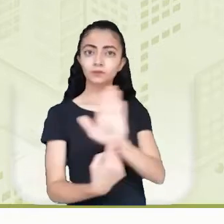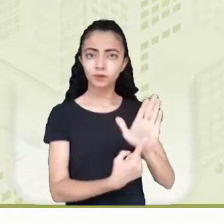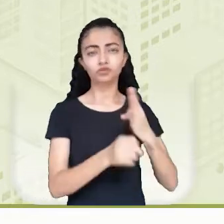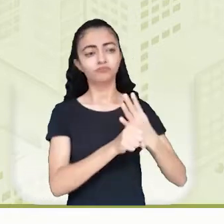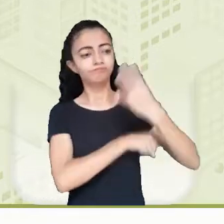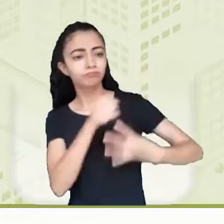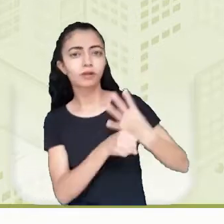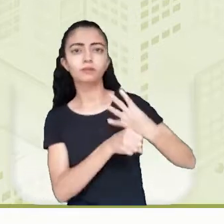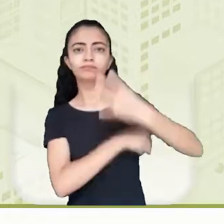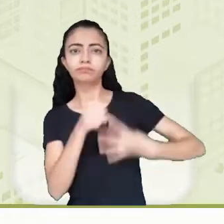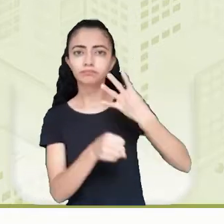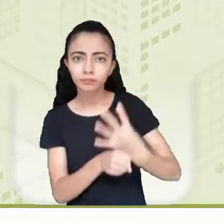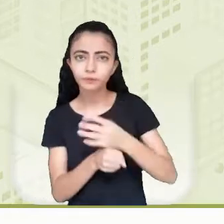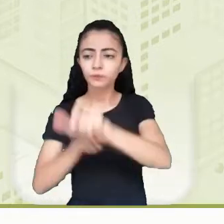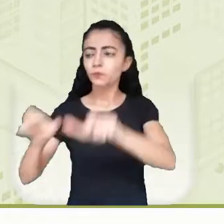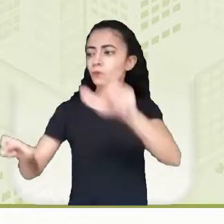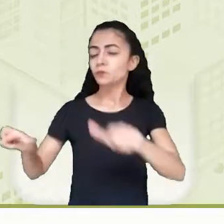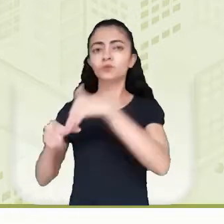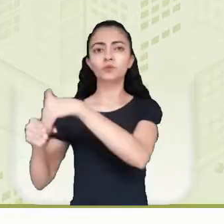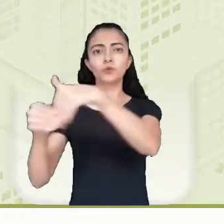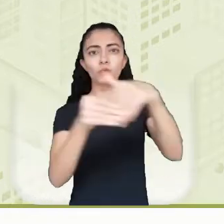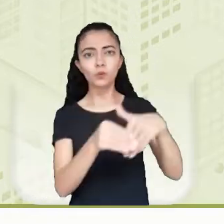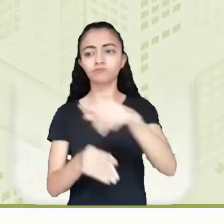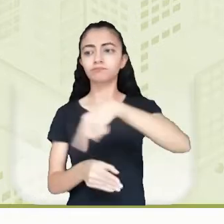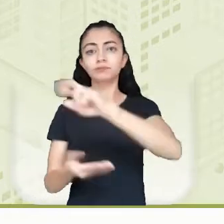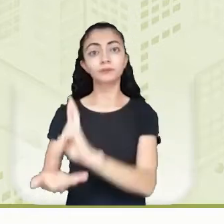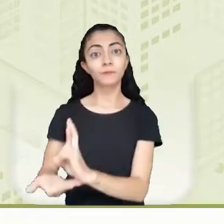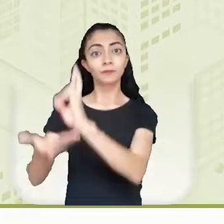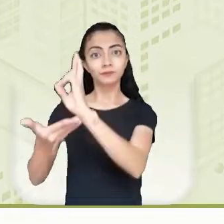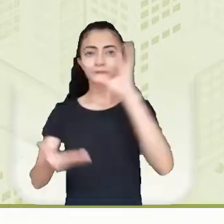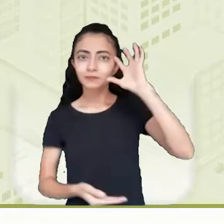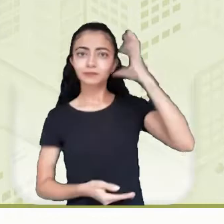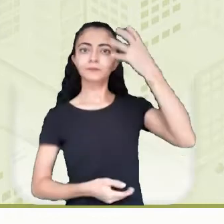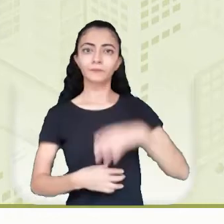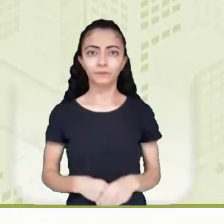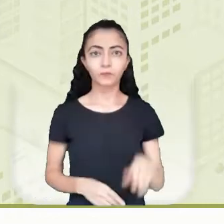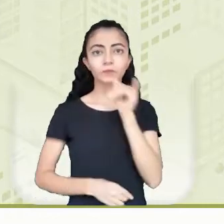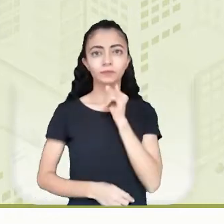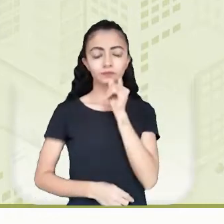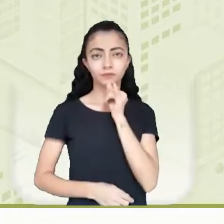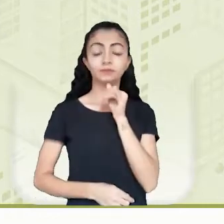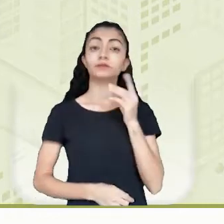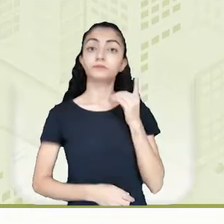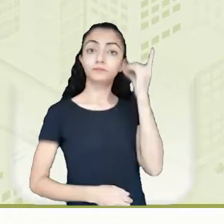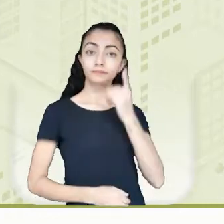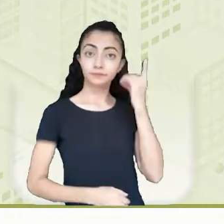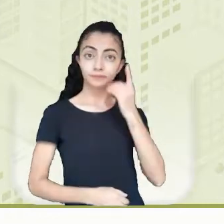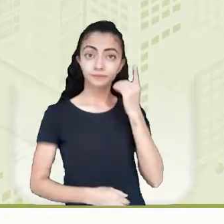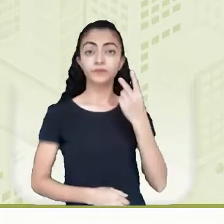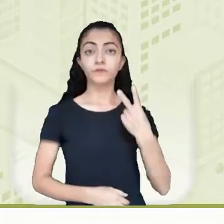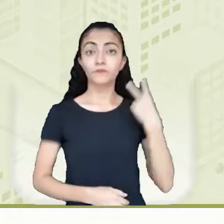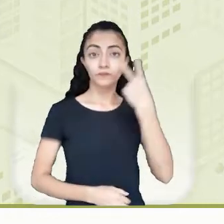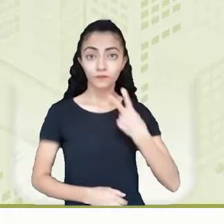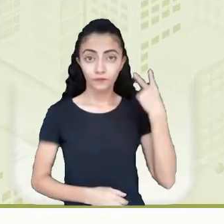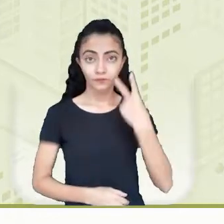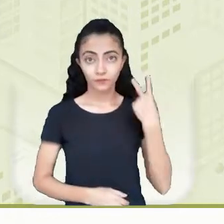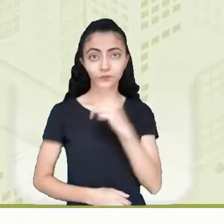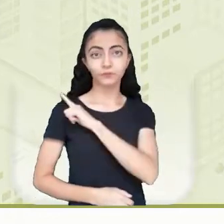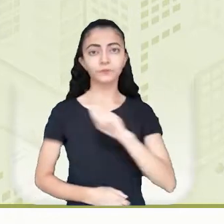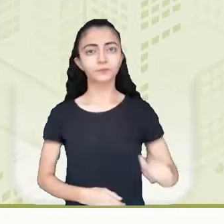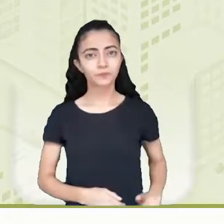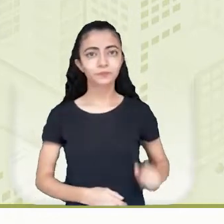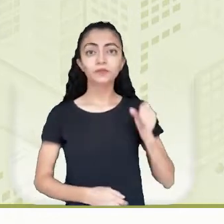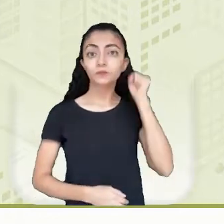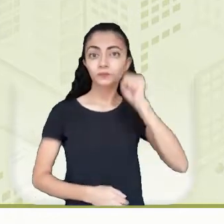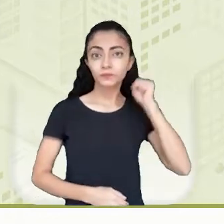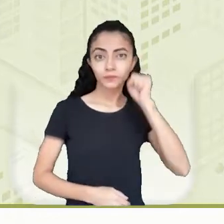livremente, em seus representantes, que tomarão decisões em nome daqueles que o elegeram. Por exemplo, os deputados, vereadores,